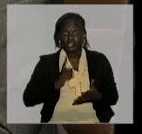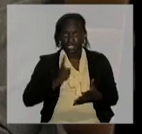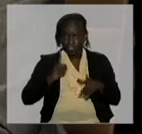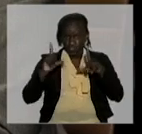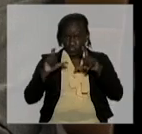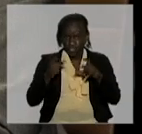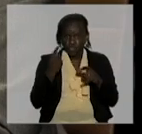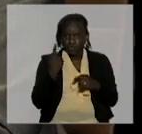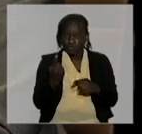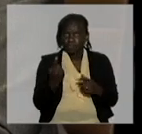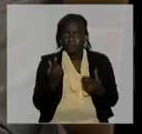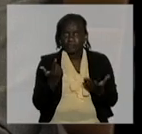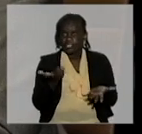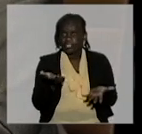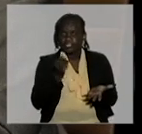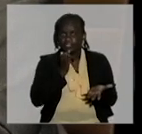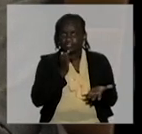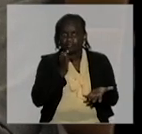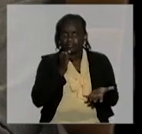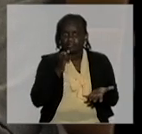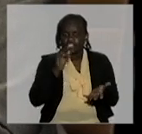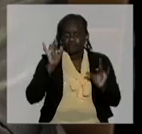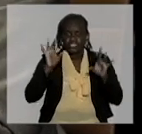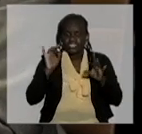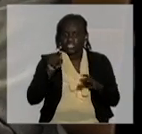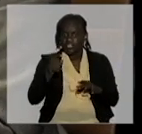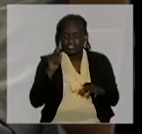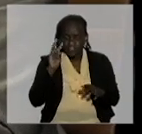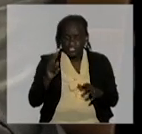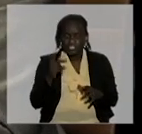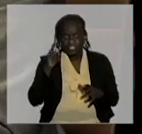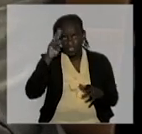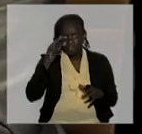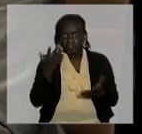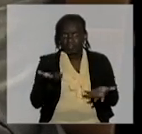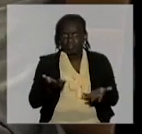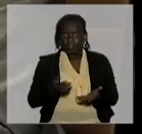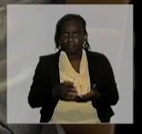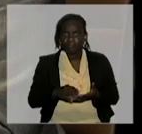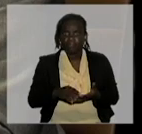E tem uma foto assim que é especial para você?